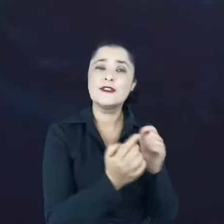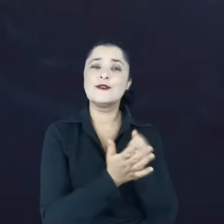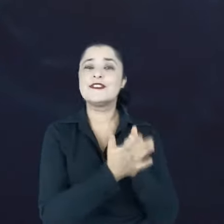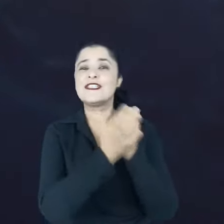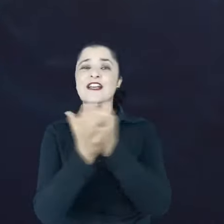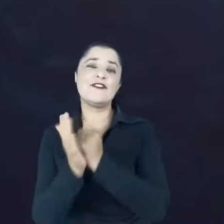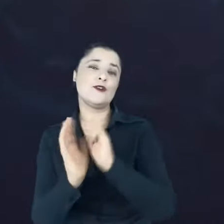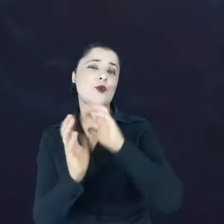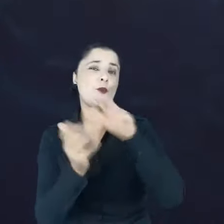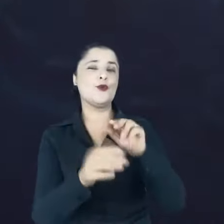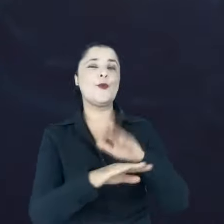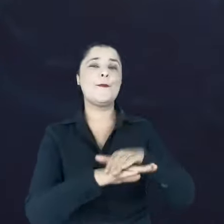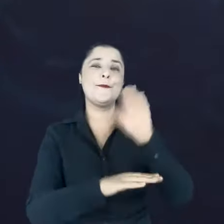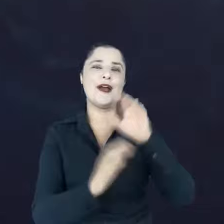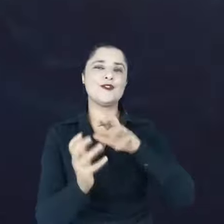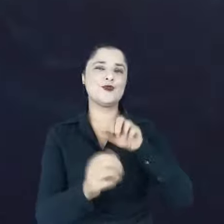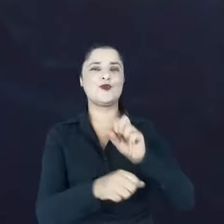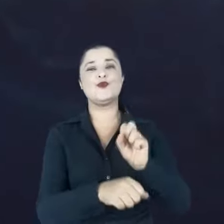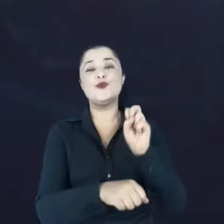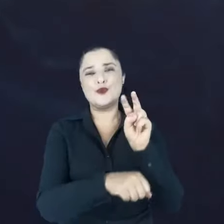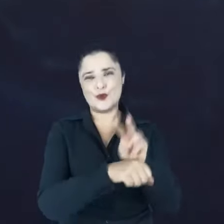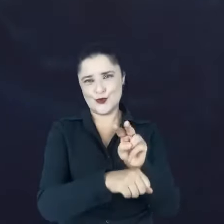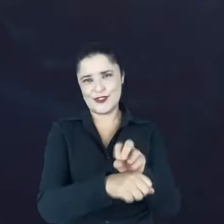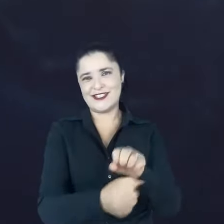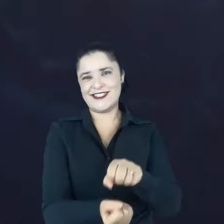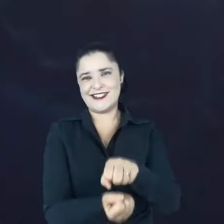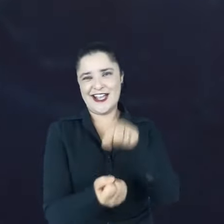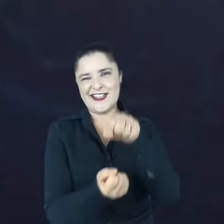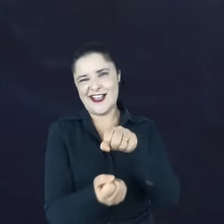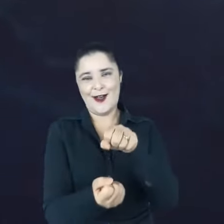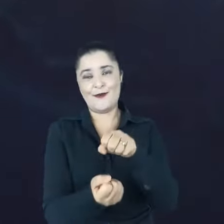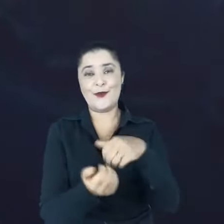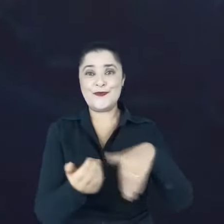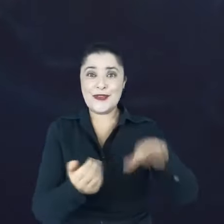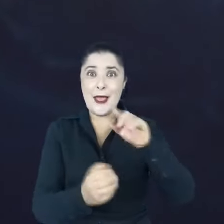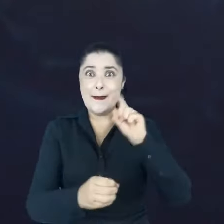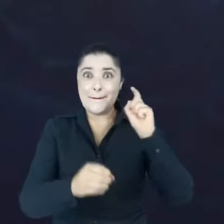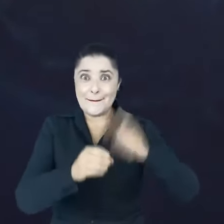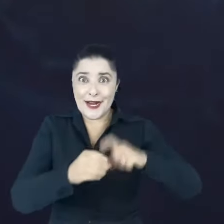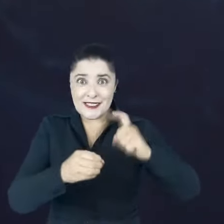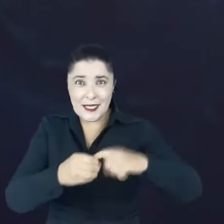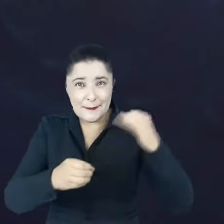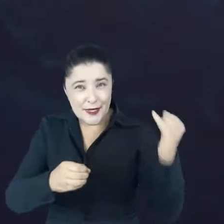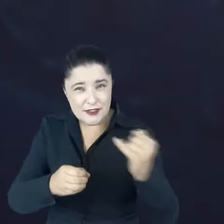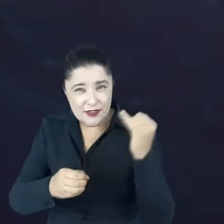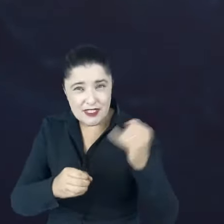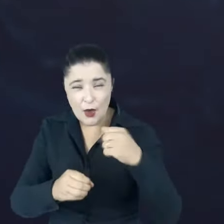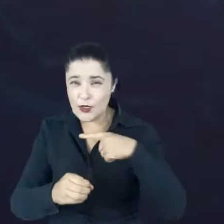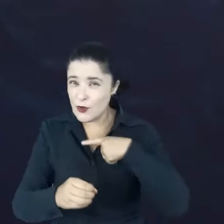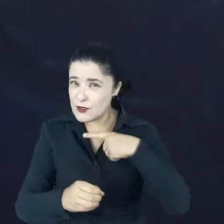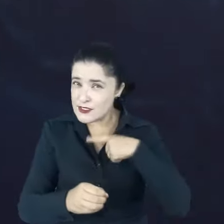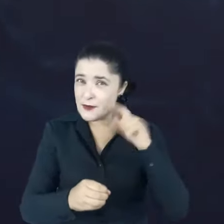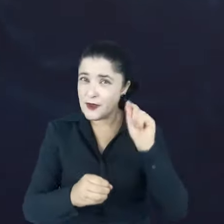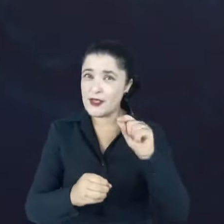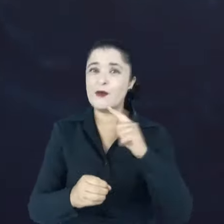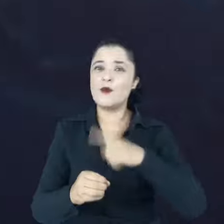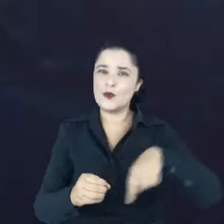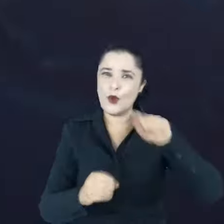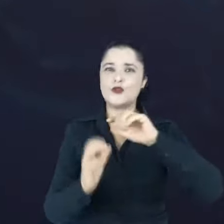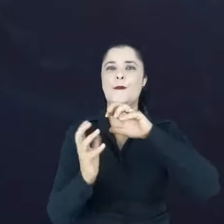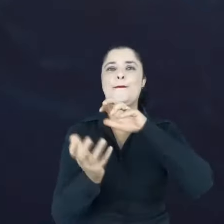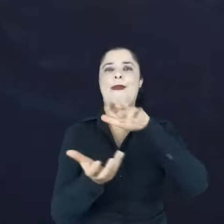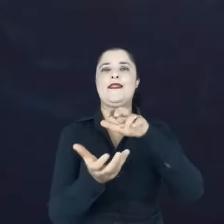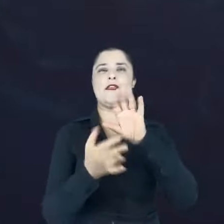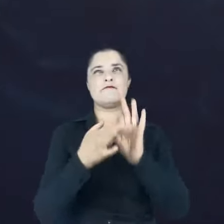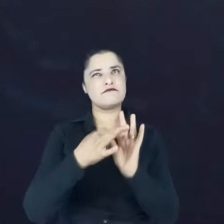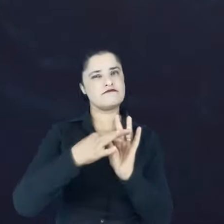sustentável. Lembrando que parceria, a mais vital de todas que nós temos, é com o nosso planeta. Esta a gente